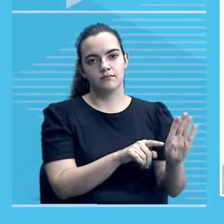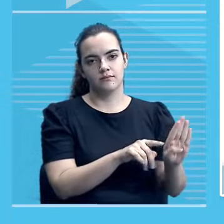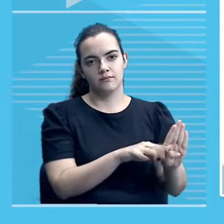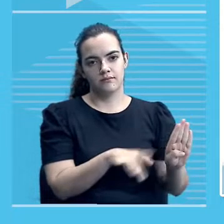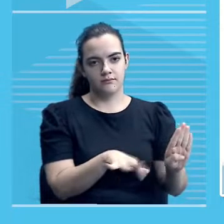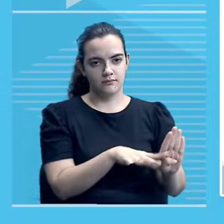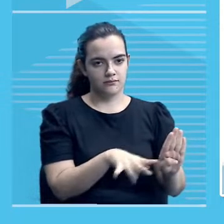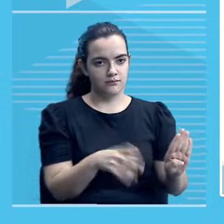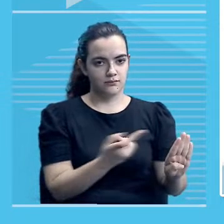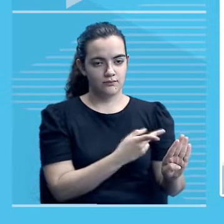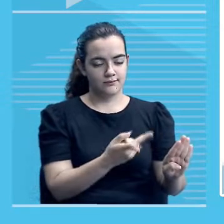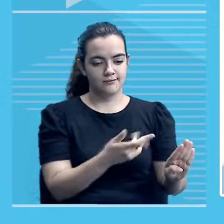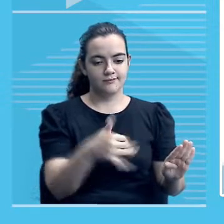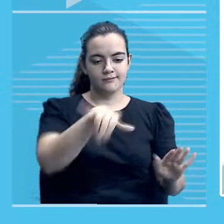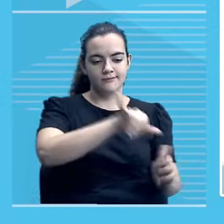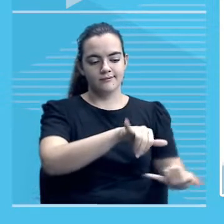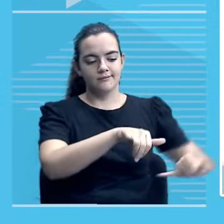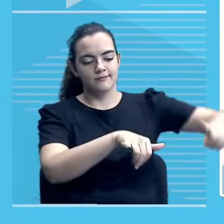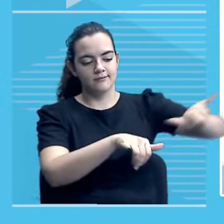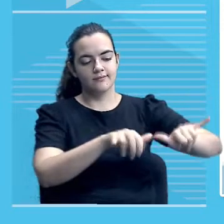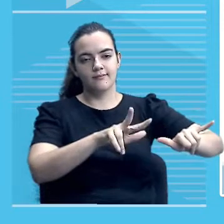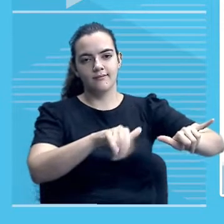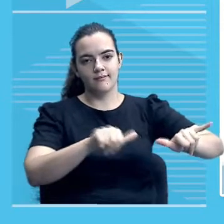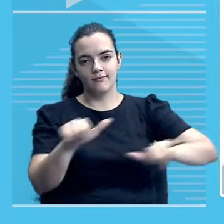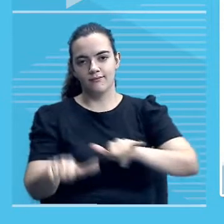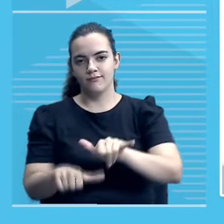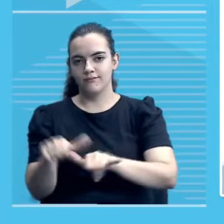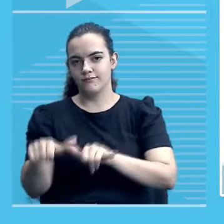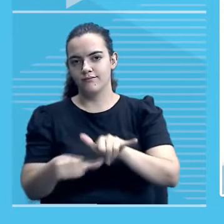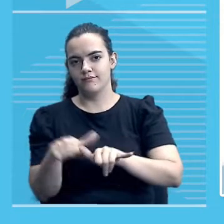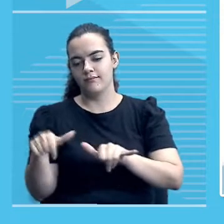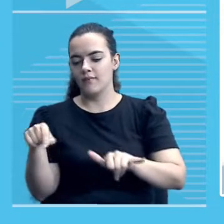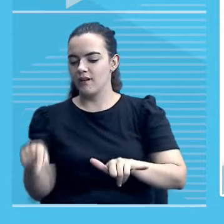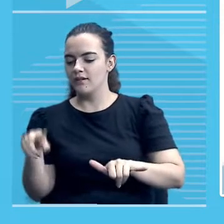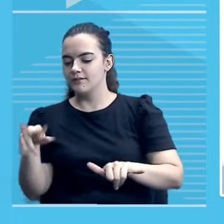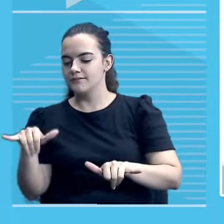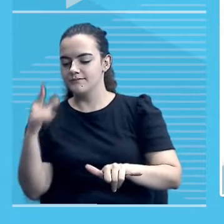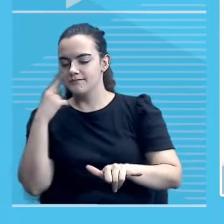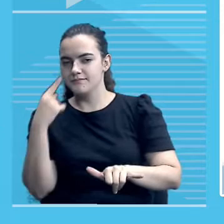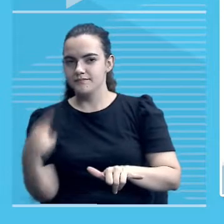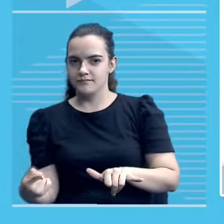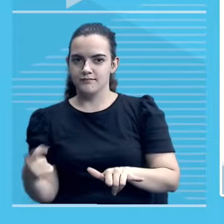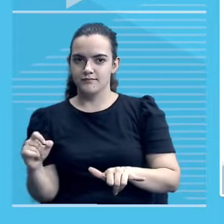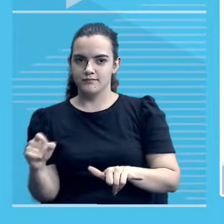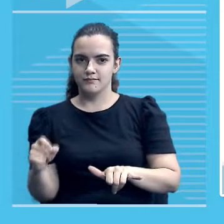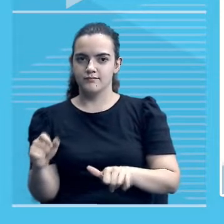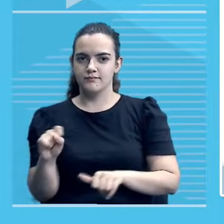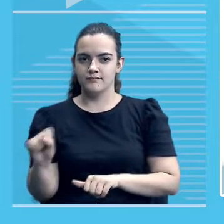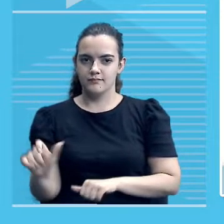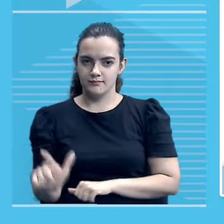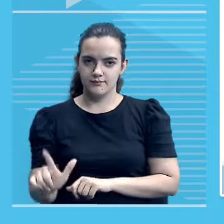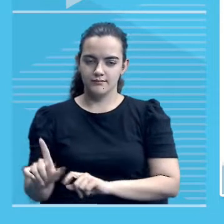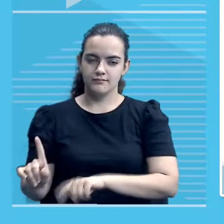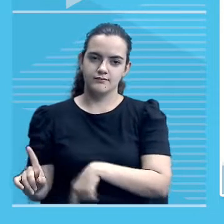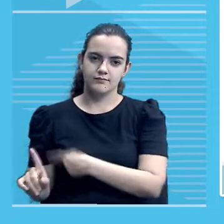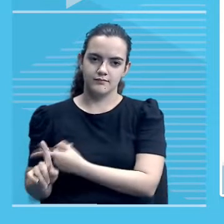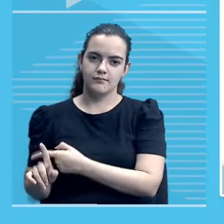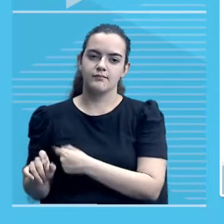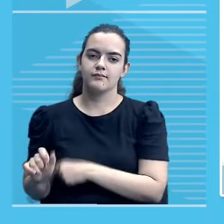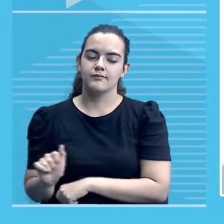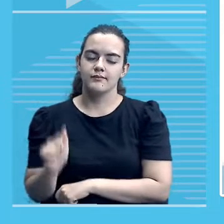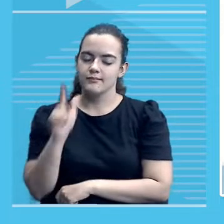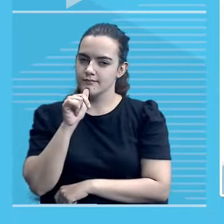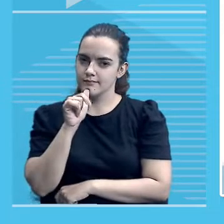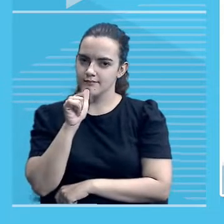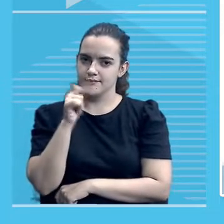sal mais água. Não esqueça essa reação. Ácido mais base produz sal mais água. Tá?